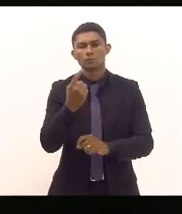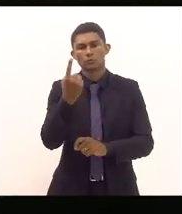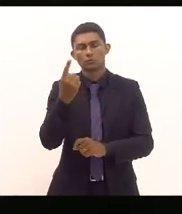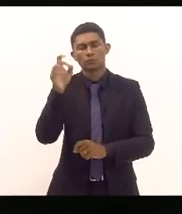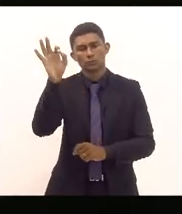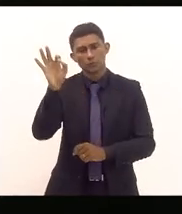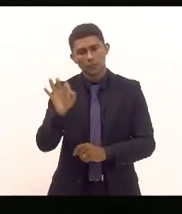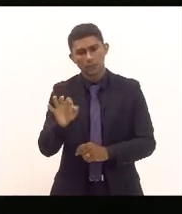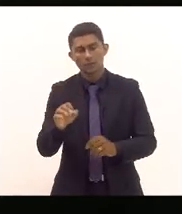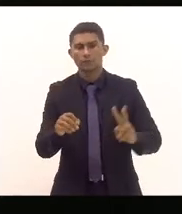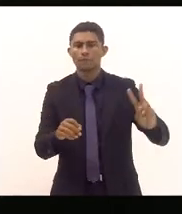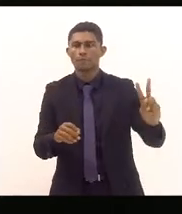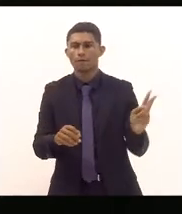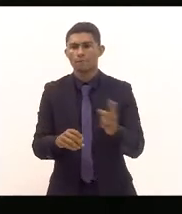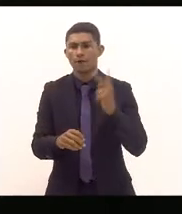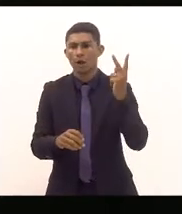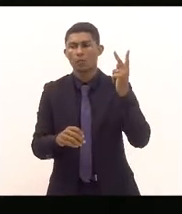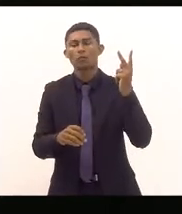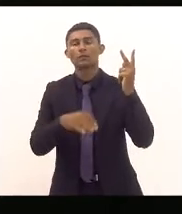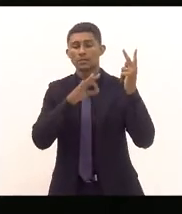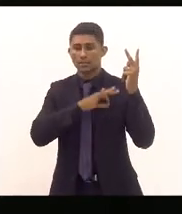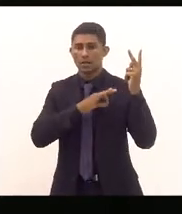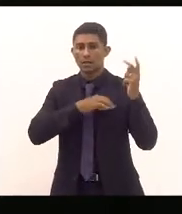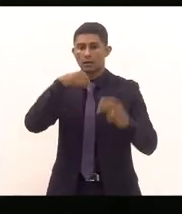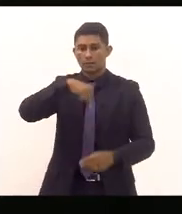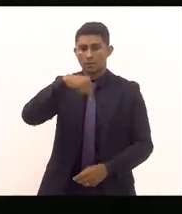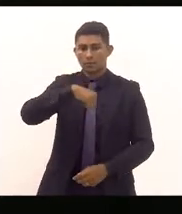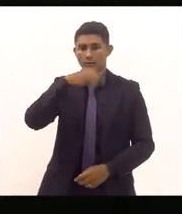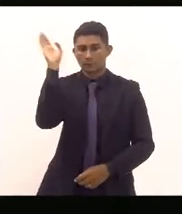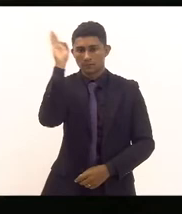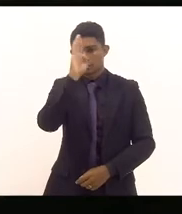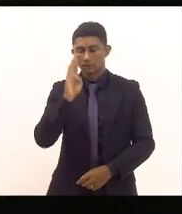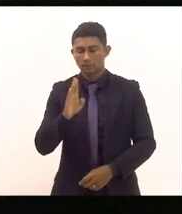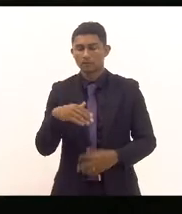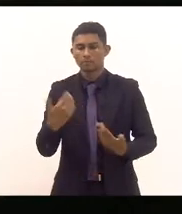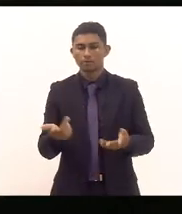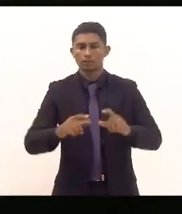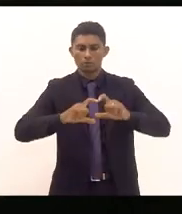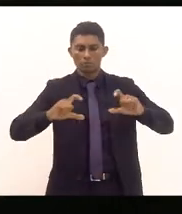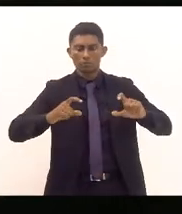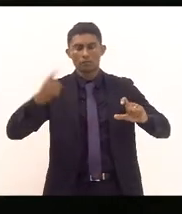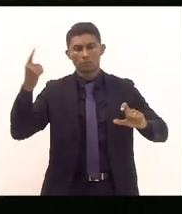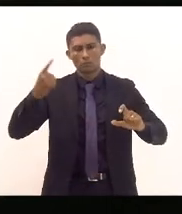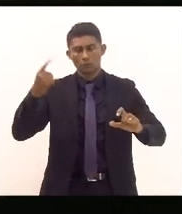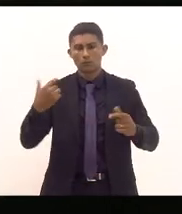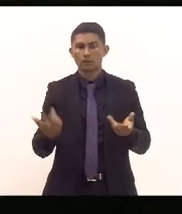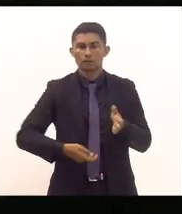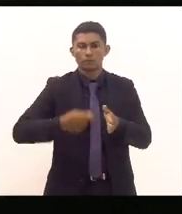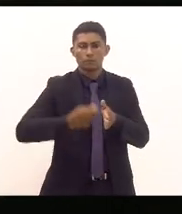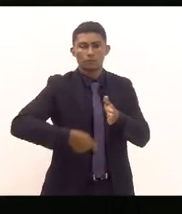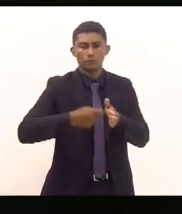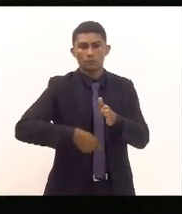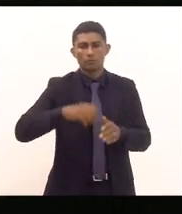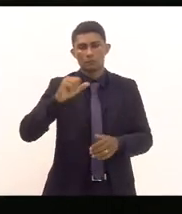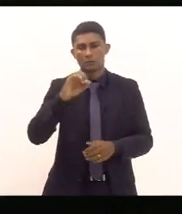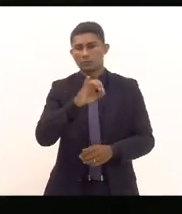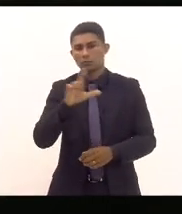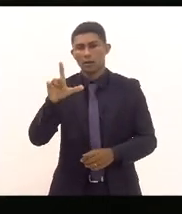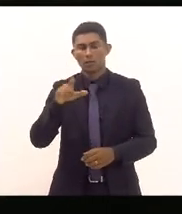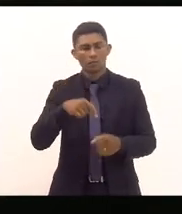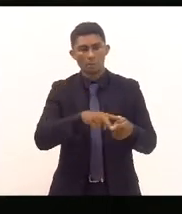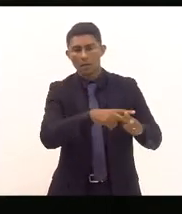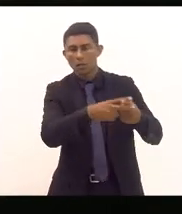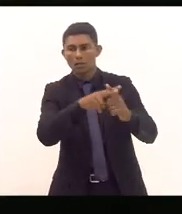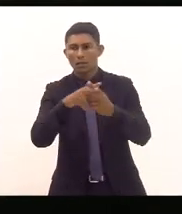do valor do salário mínimo vigente no país parágrafo único a tarifa social referente ao serviço e manutenção